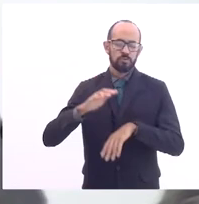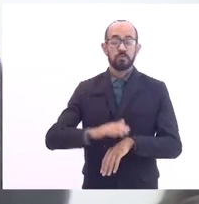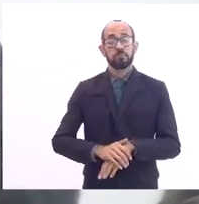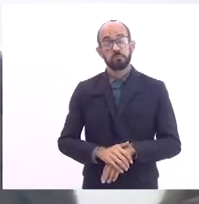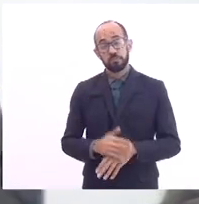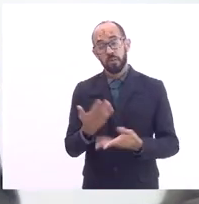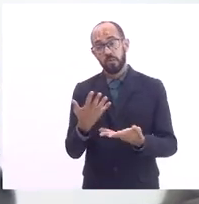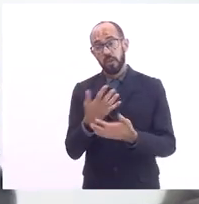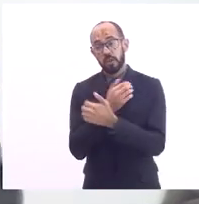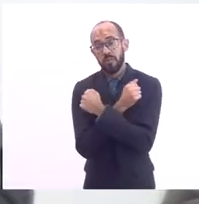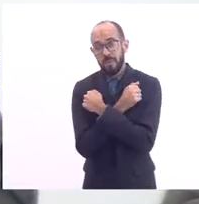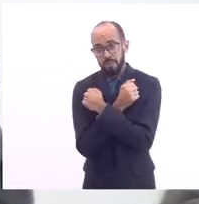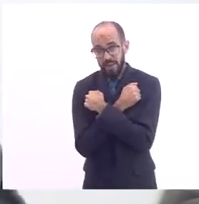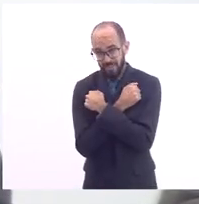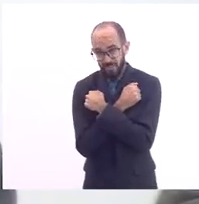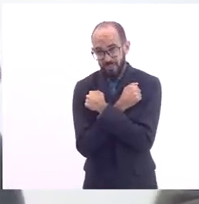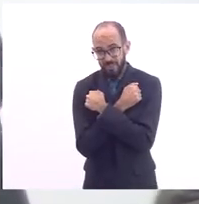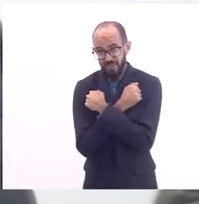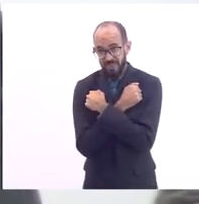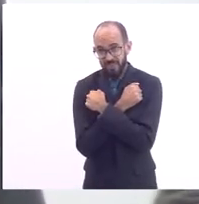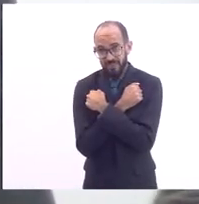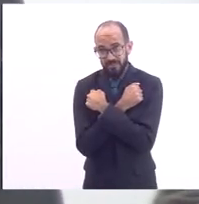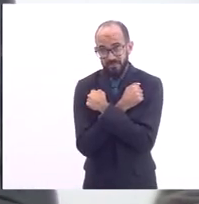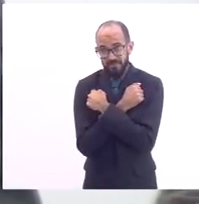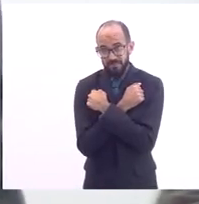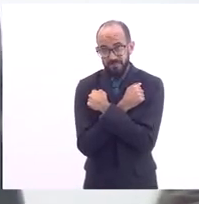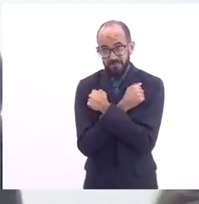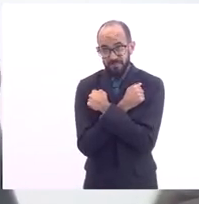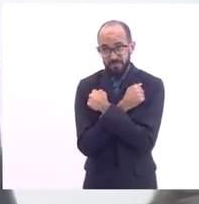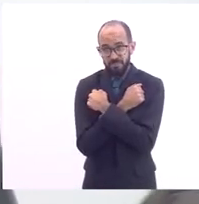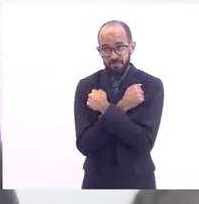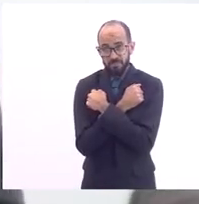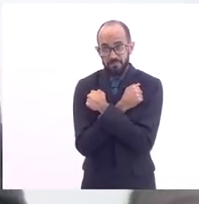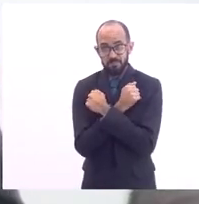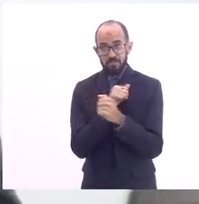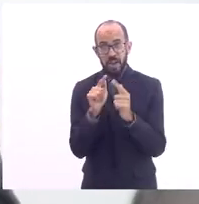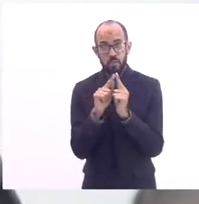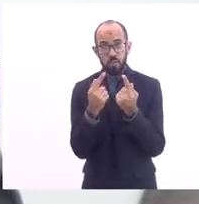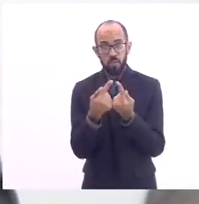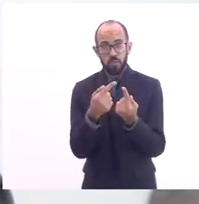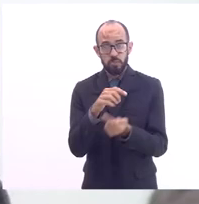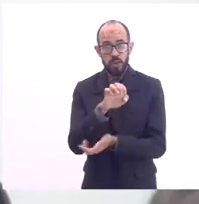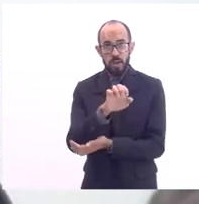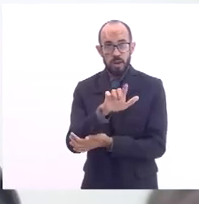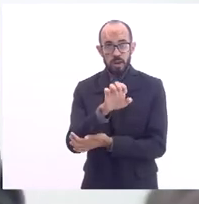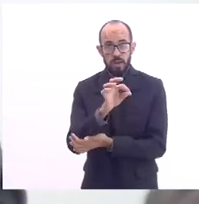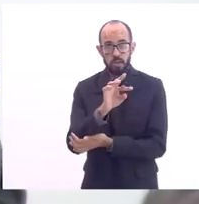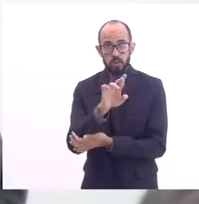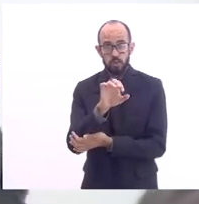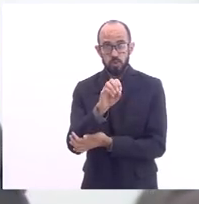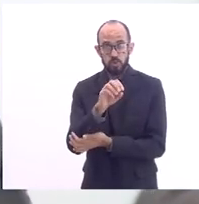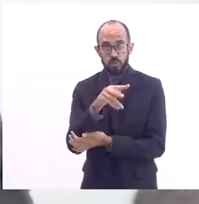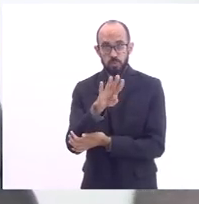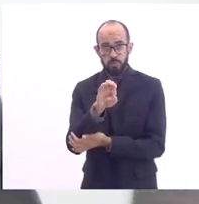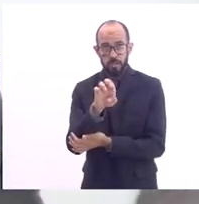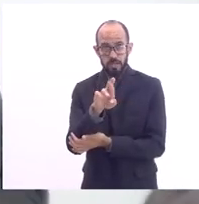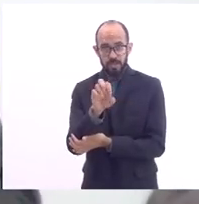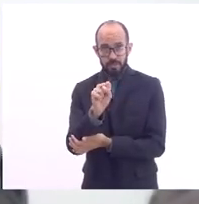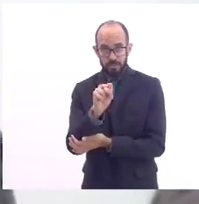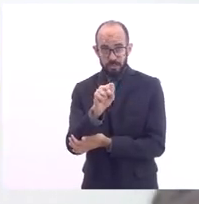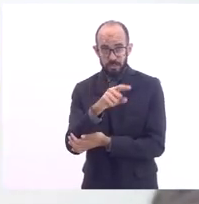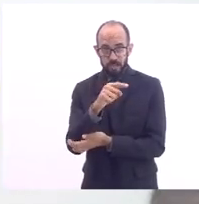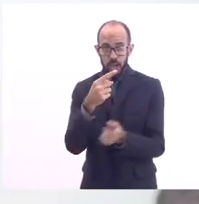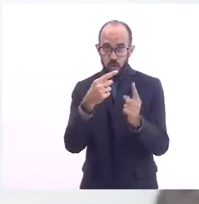Quero mandar um abraço para o pessoal da Eletrobras pela luta ainda travada contra a privatização. Quer